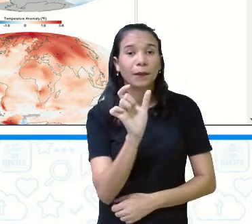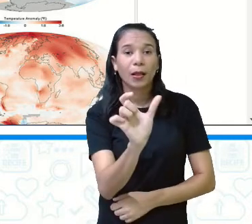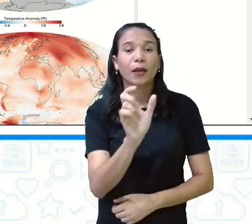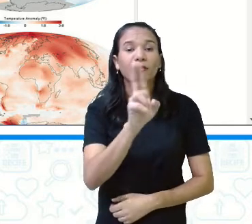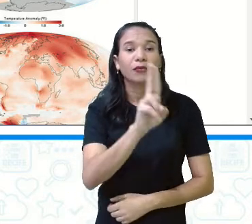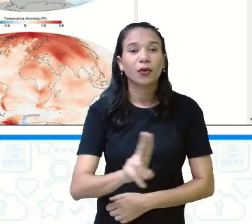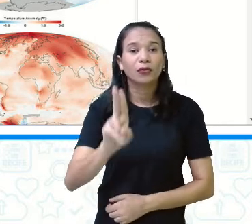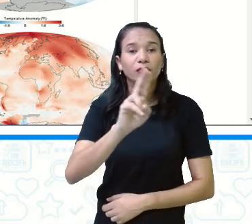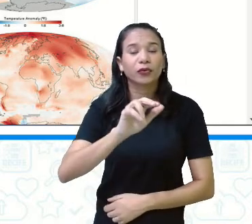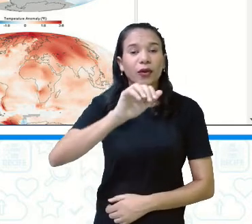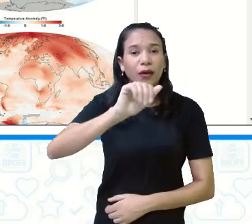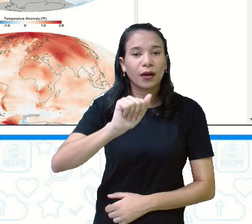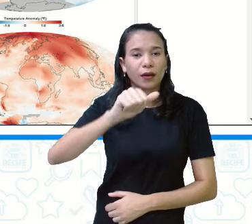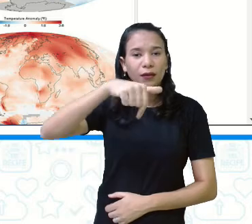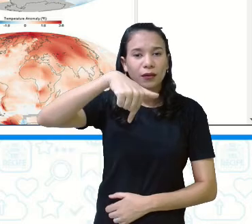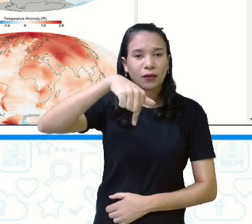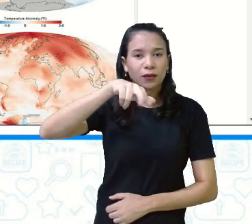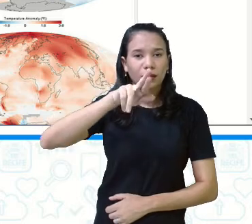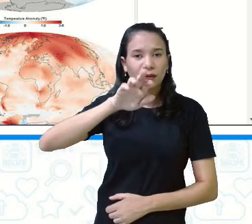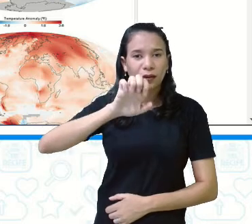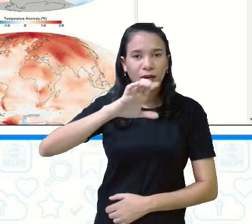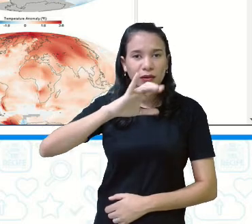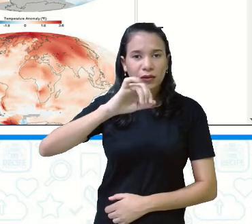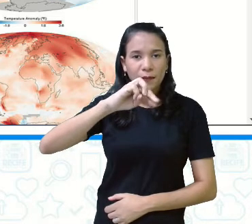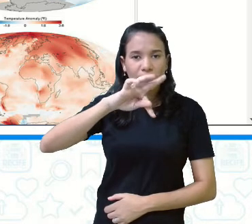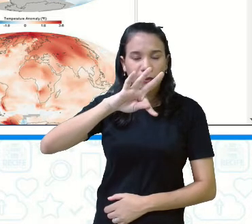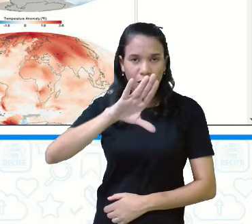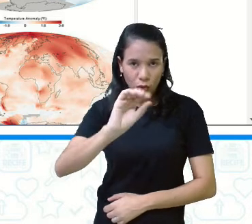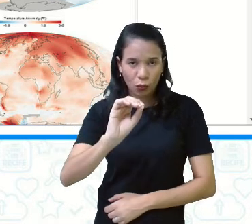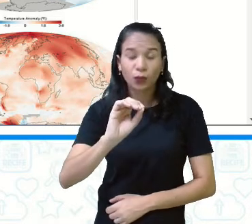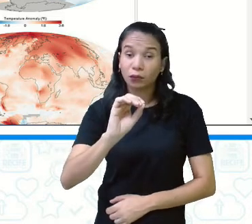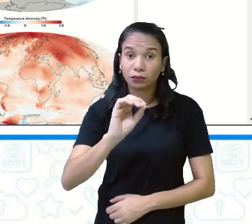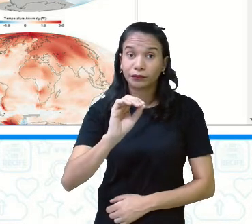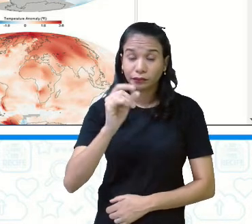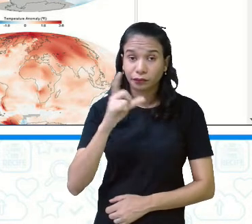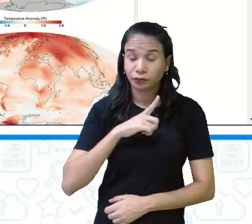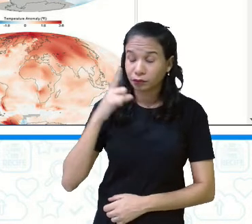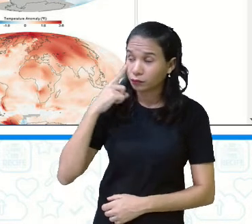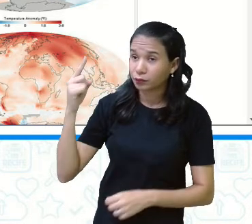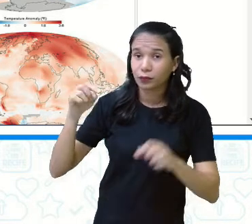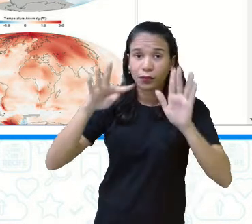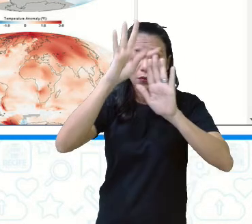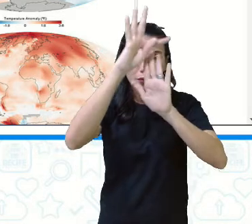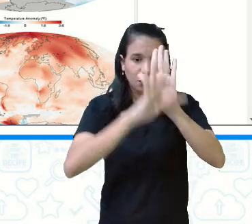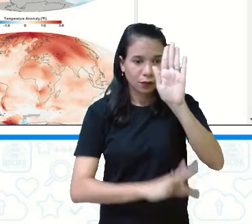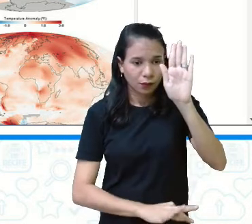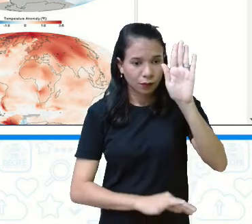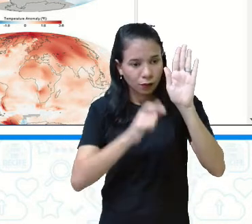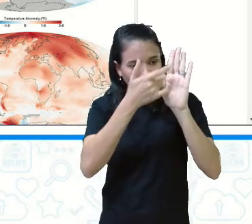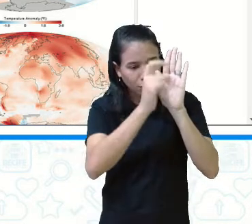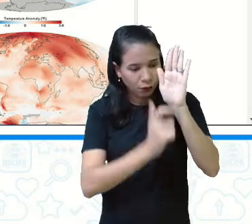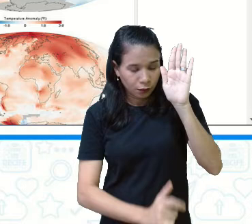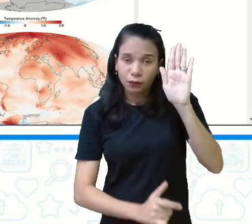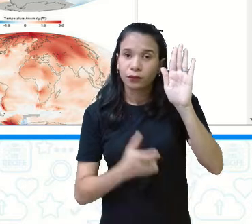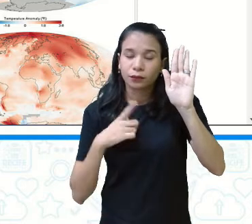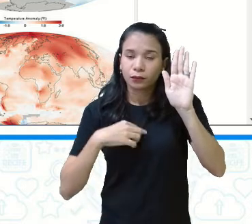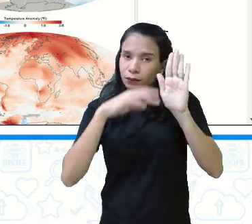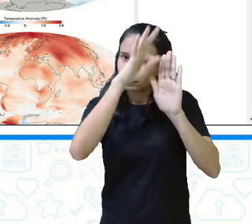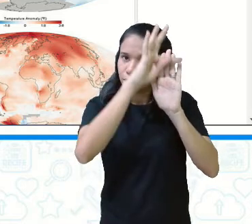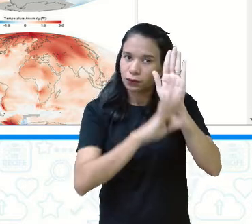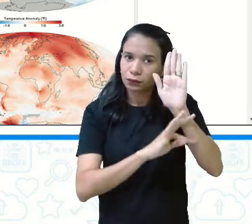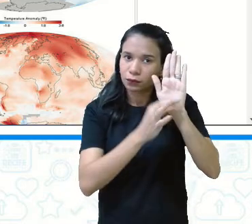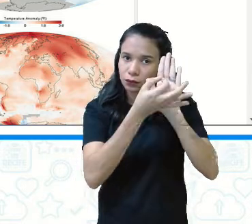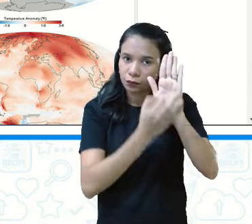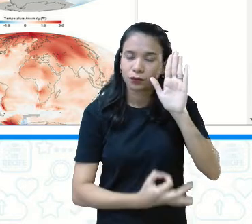trabalhei no início, foi aquecimento. Eu trouxe aí, eu coloquei lá aquecimento global. Então, apareceu tudo isso aí. Então, dentro desta